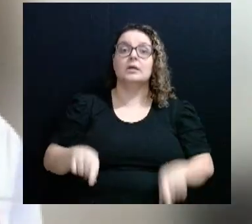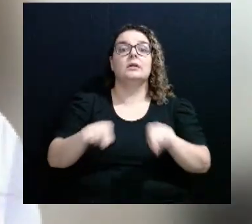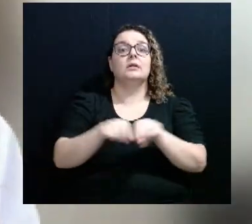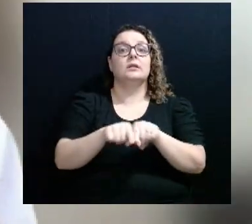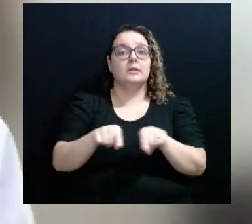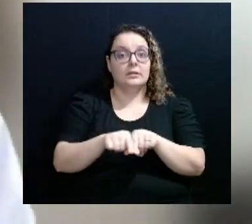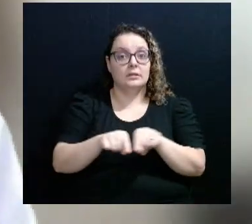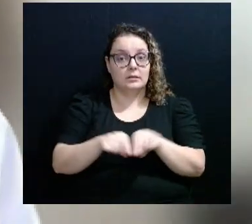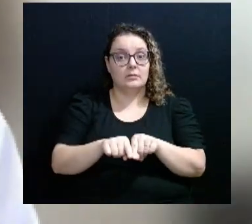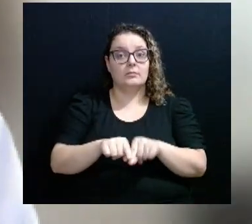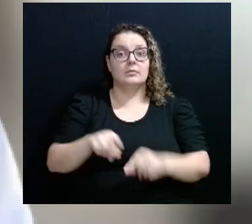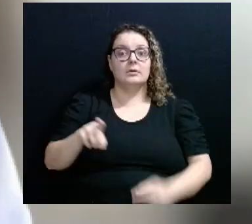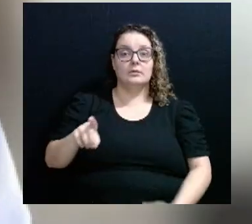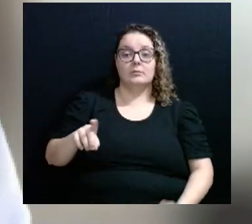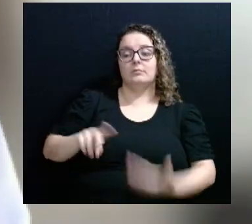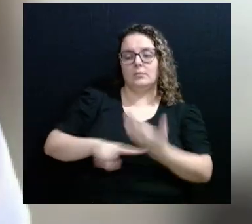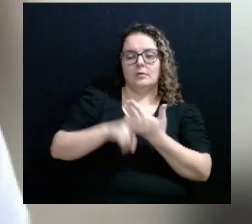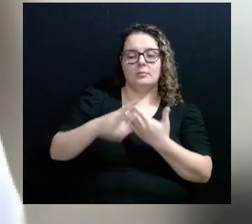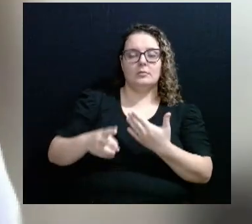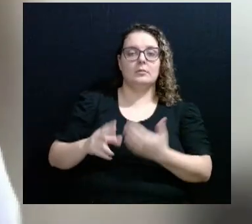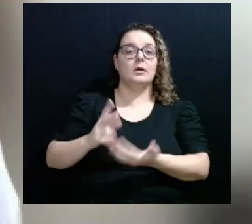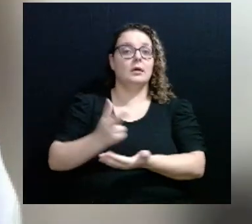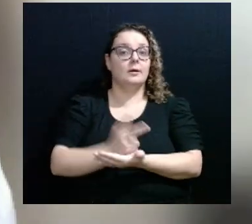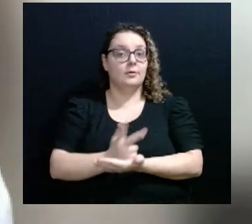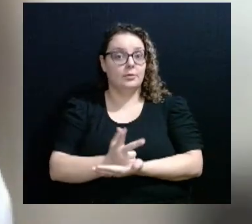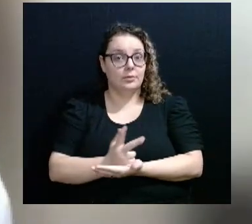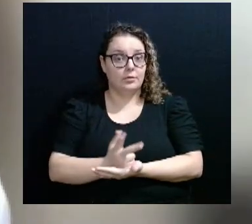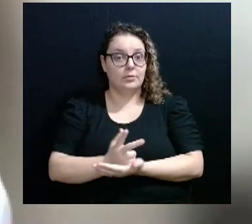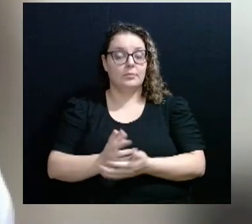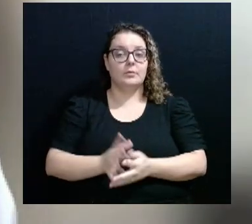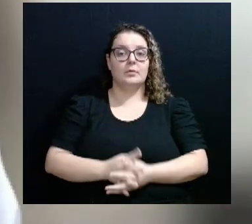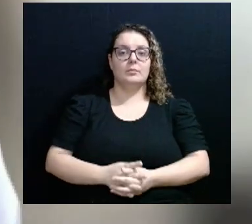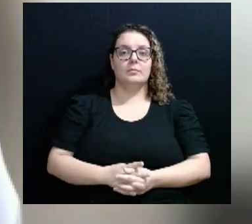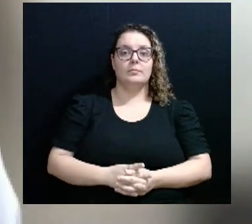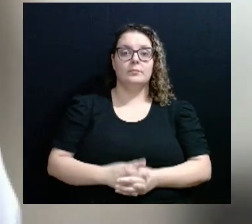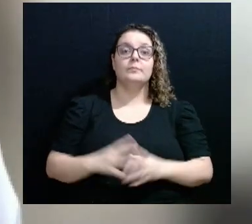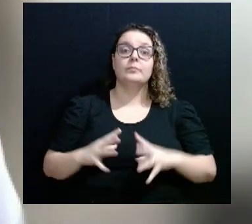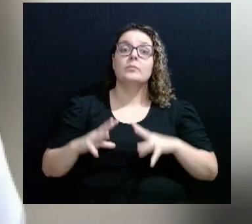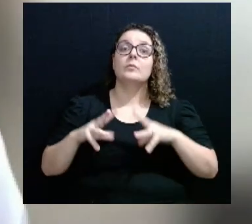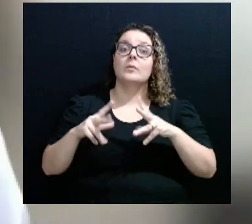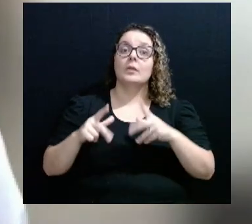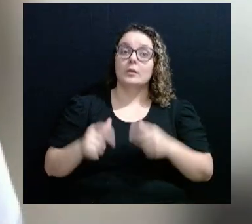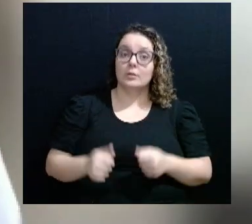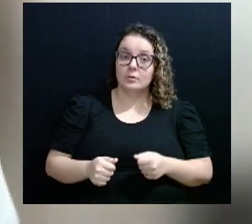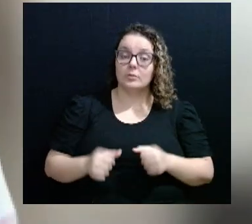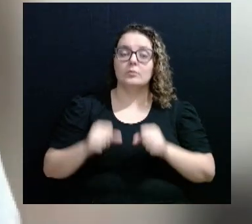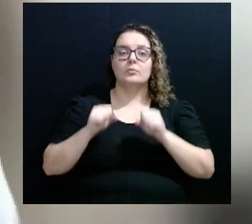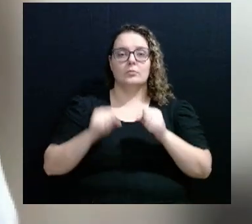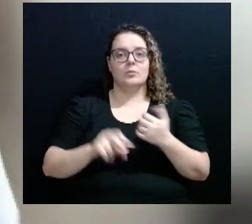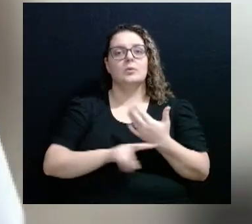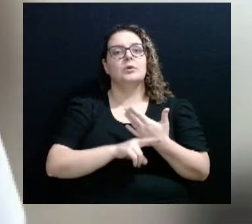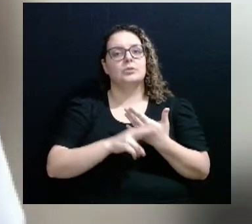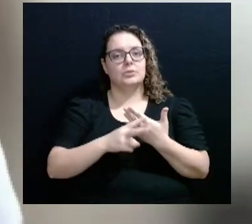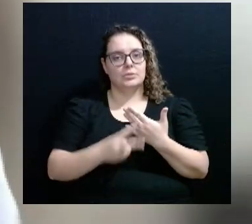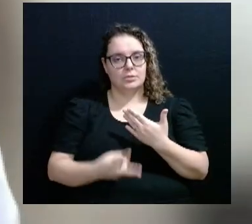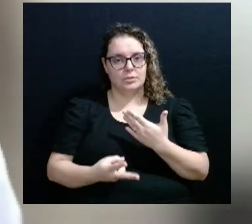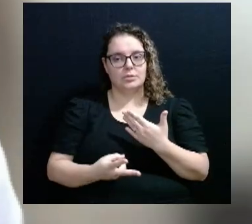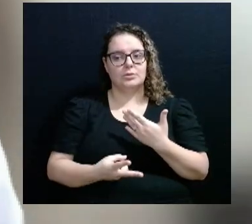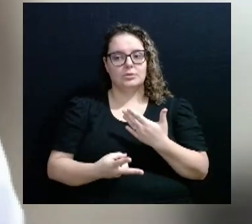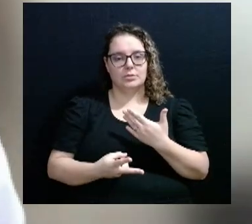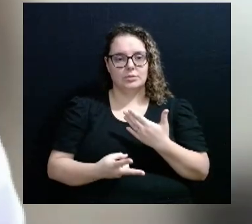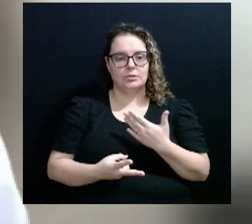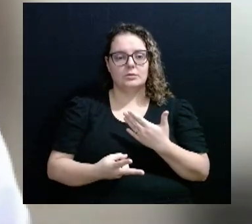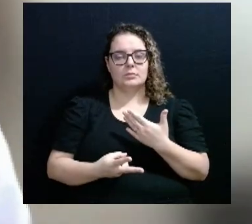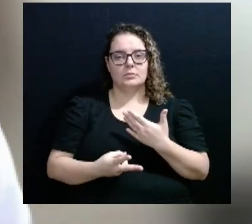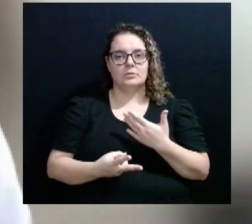hidrata, isso também vai predispor a uma convulsão, né? Então, tudo isso pode